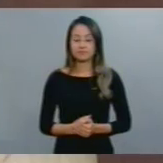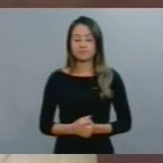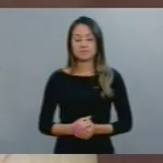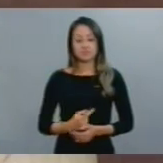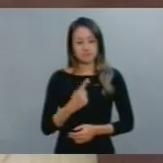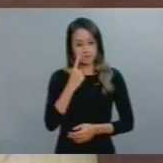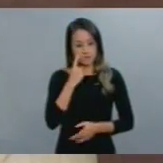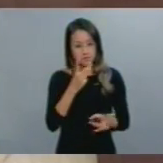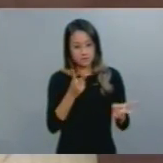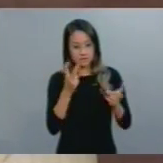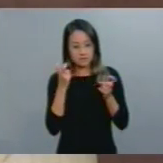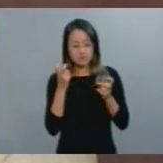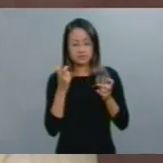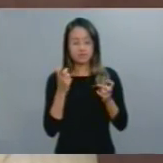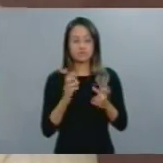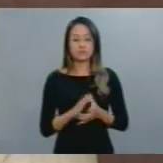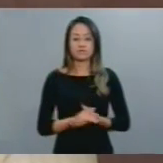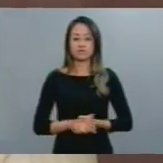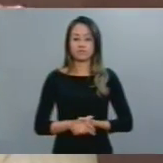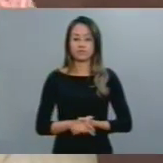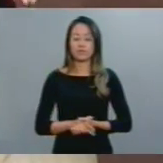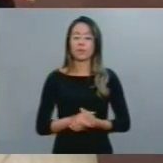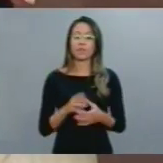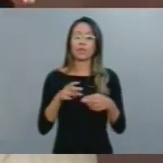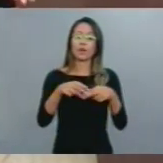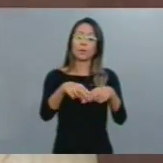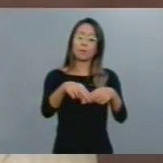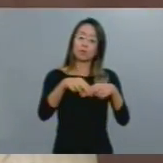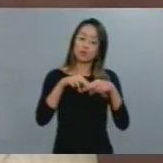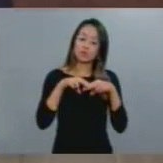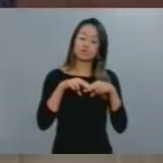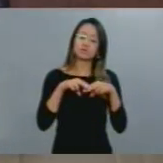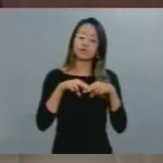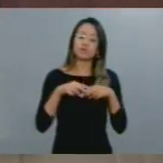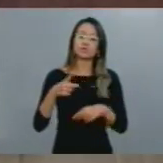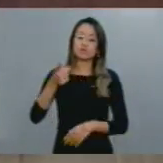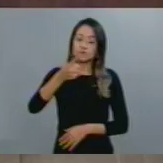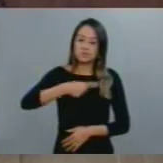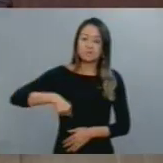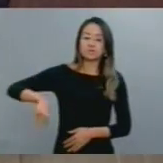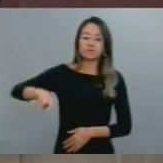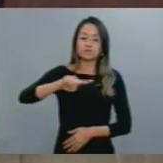observação. Veja, por isso que nós,